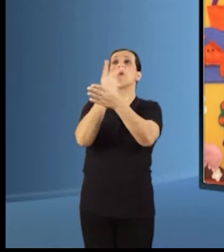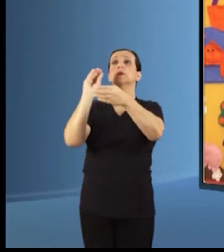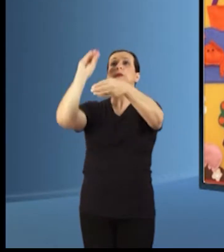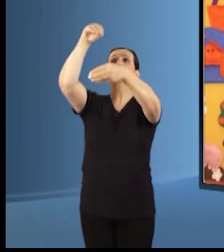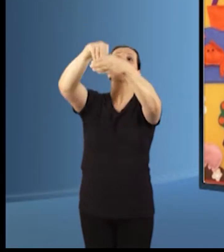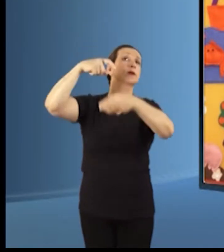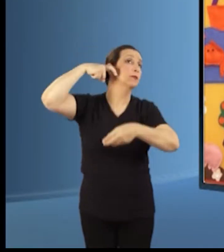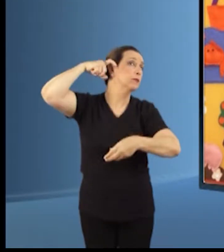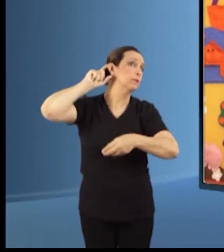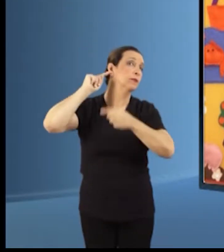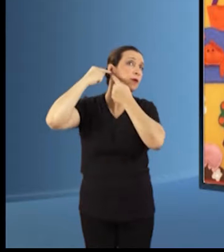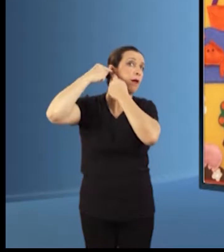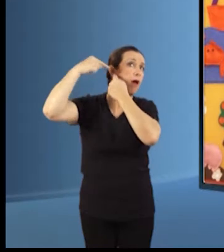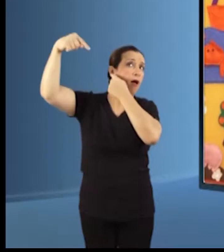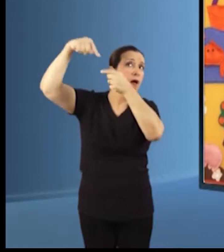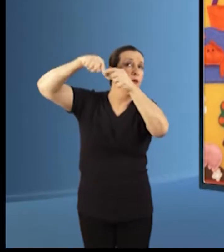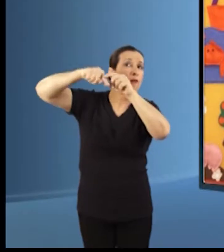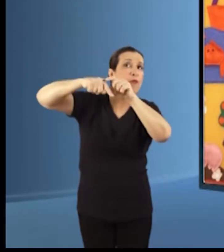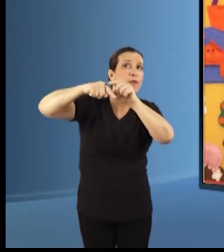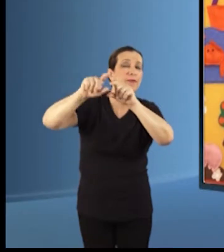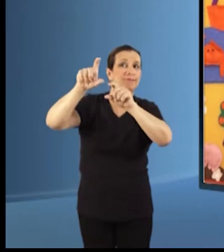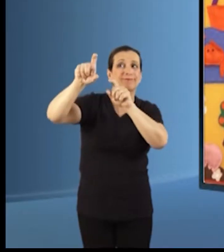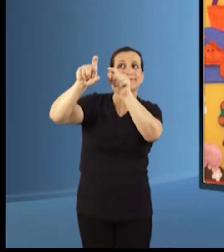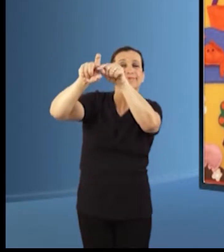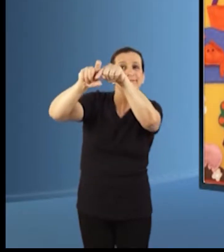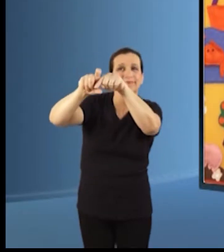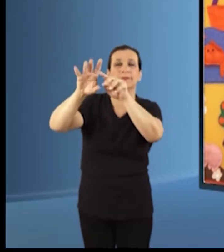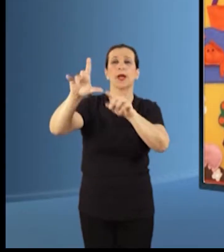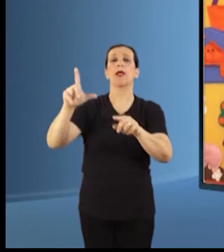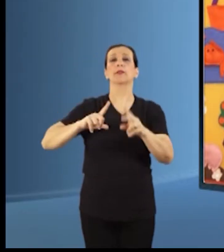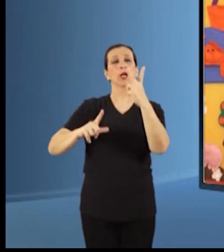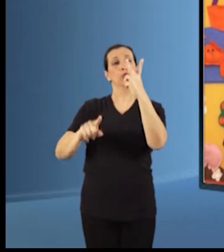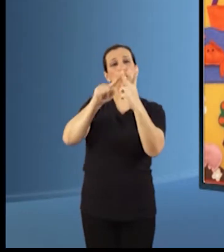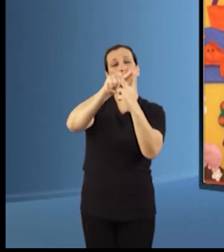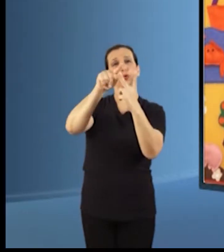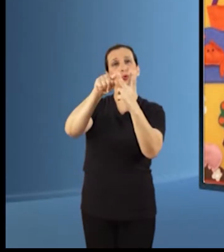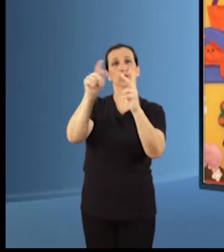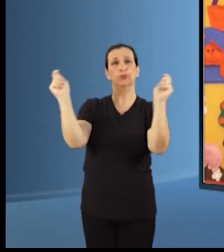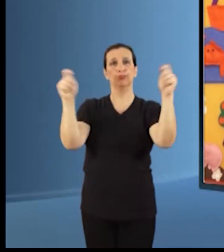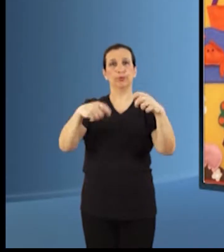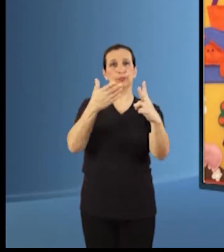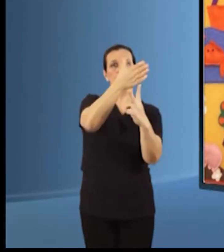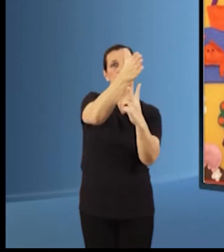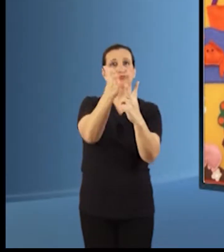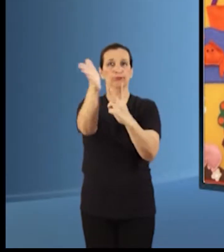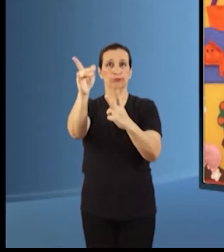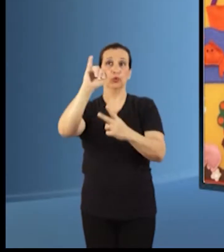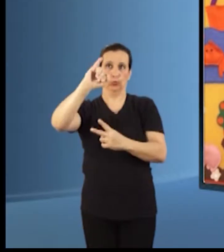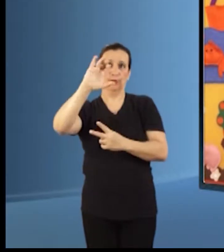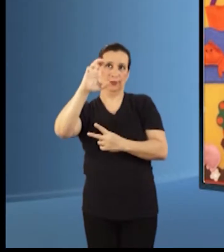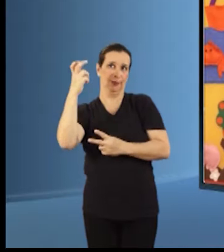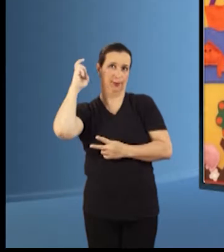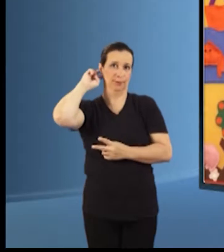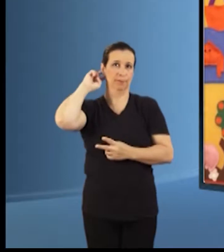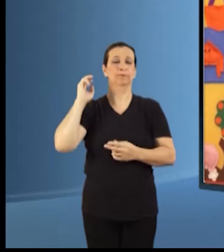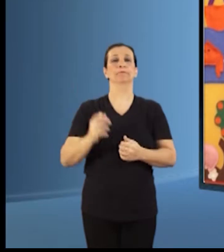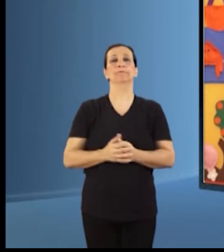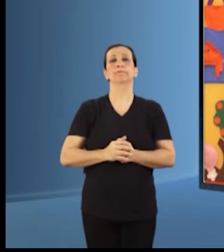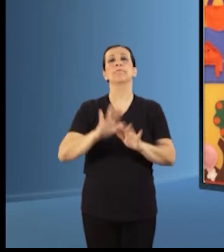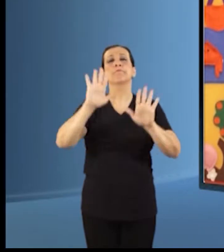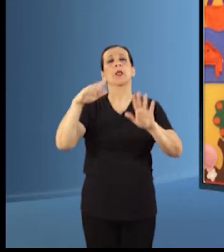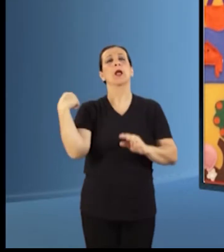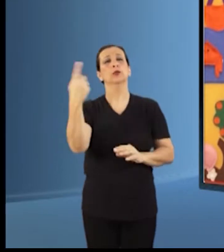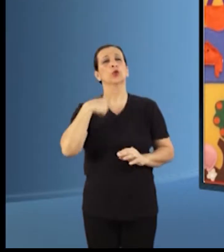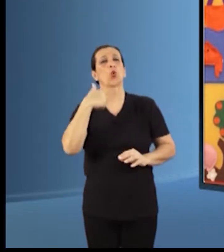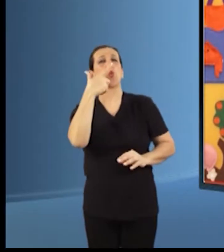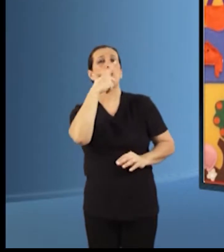através de 2 circuitos independentes que são possíveis no implante coclear. Então, a gente consegue fazer